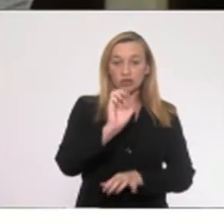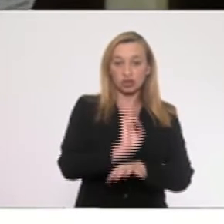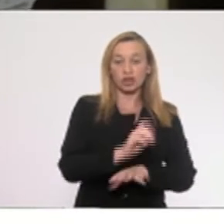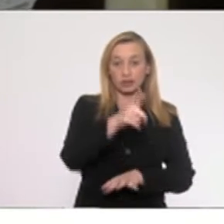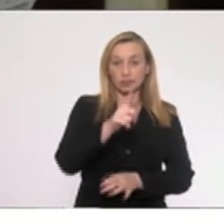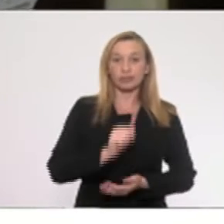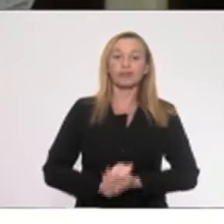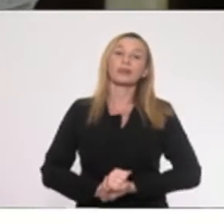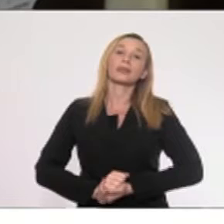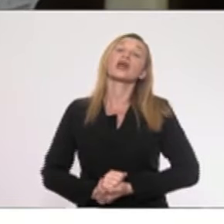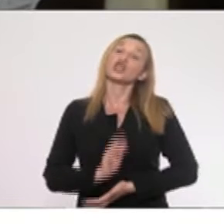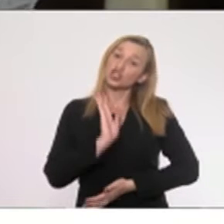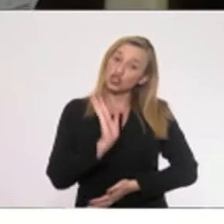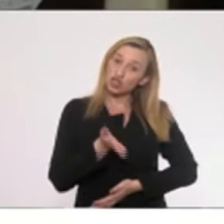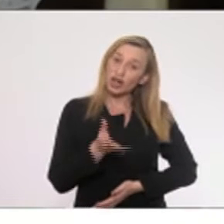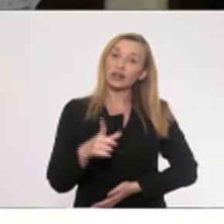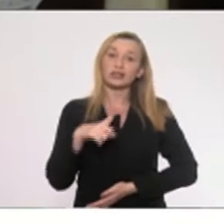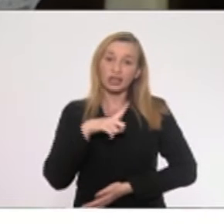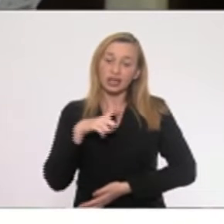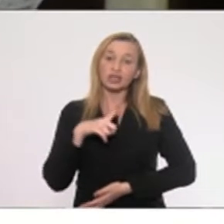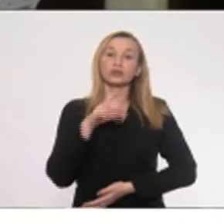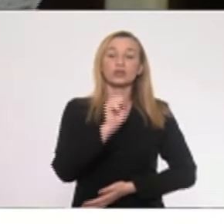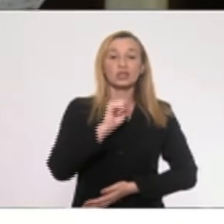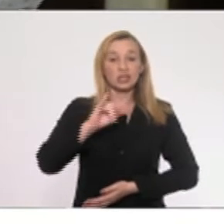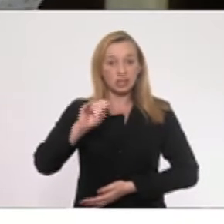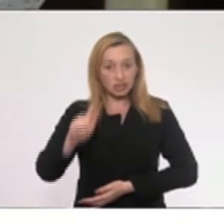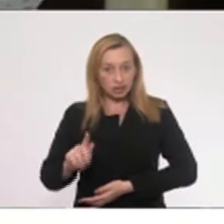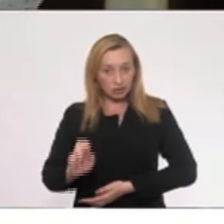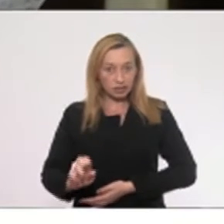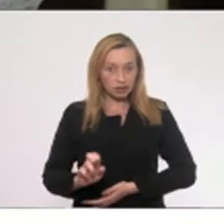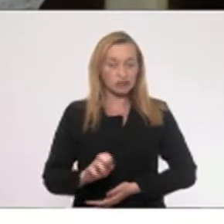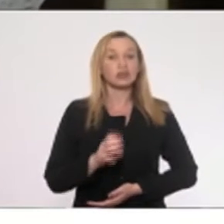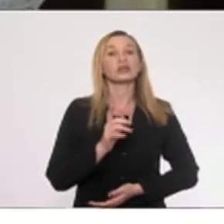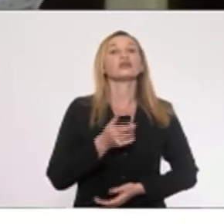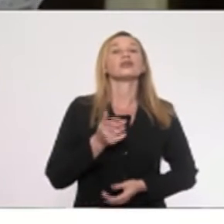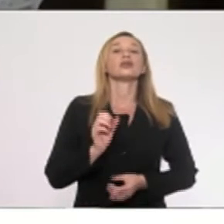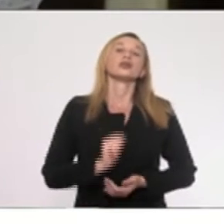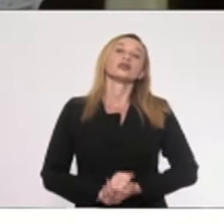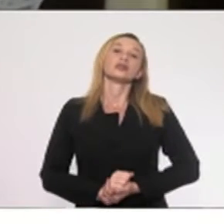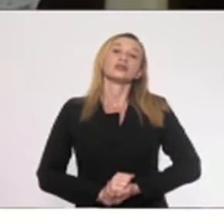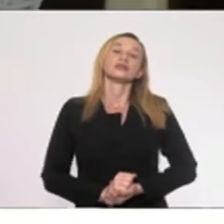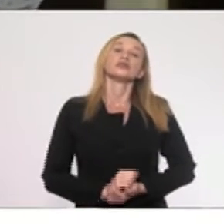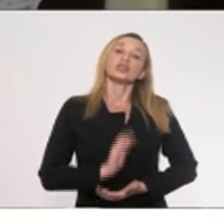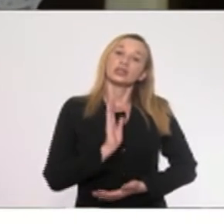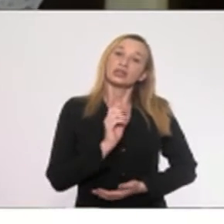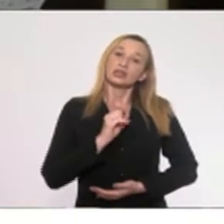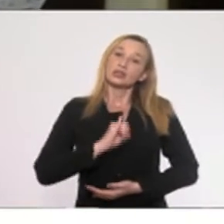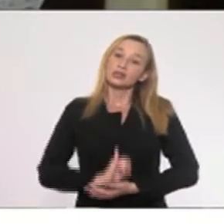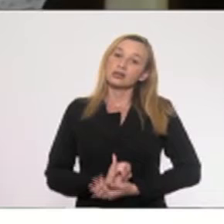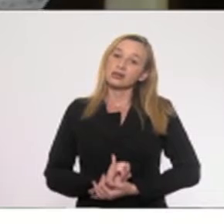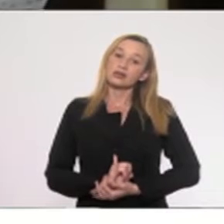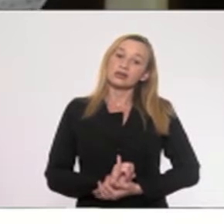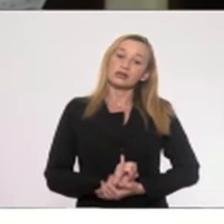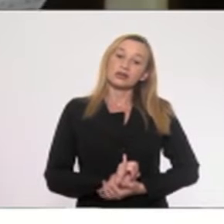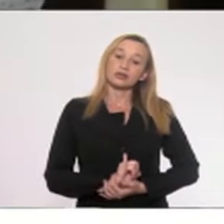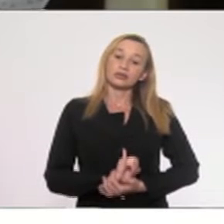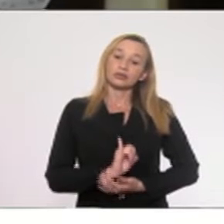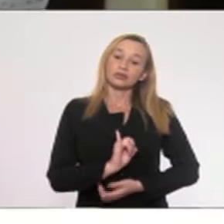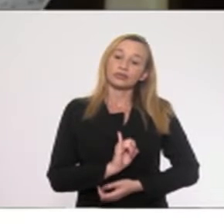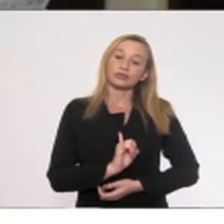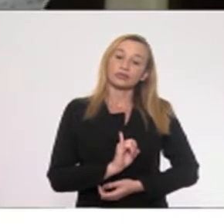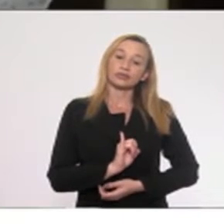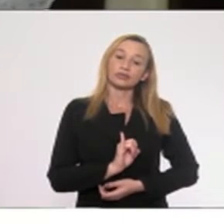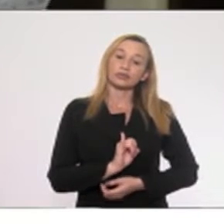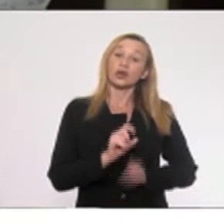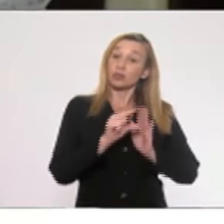Porque isso já existe no SIG-CEAFEM, né, o Sistema Eletrônico. Se botasse um